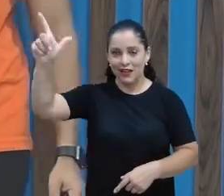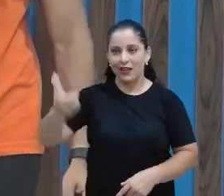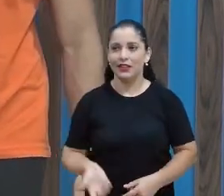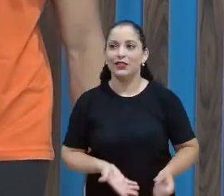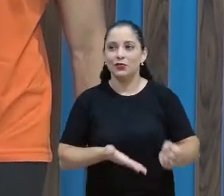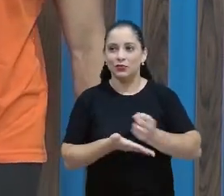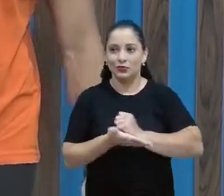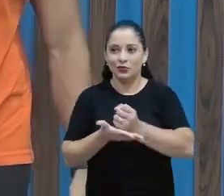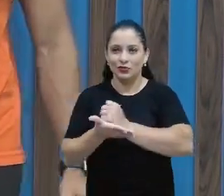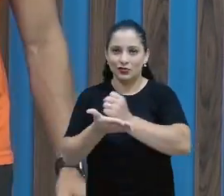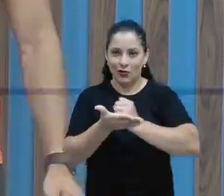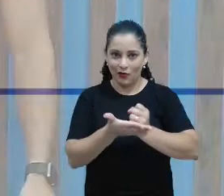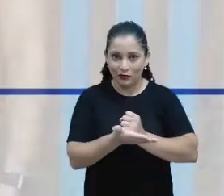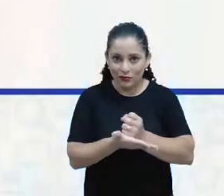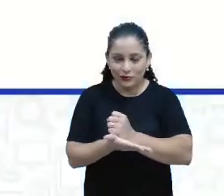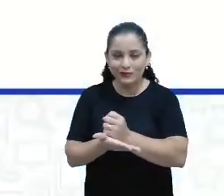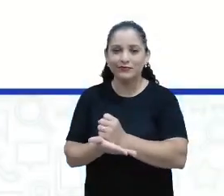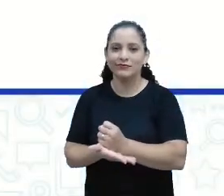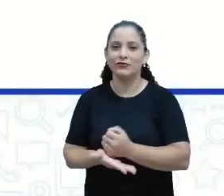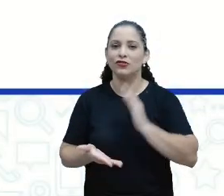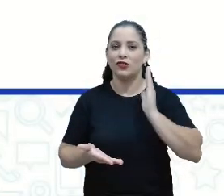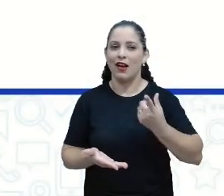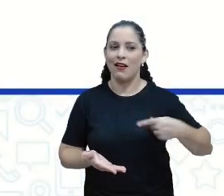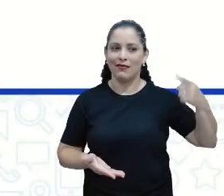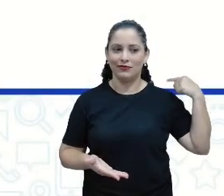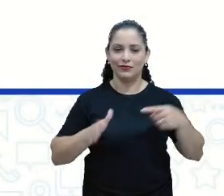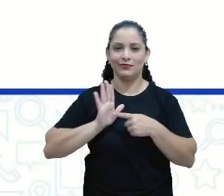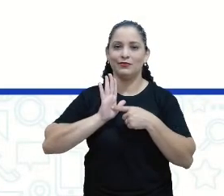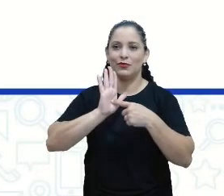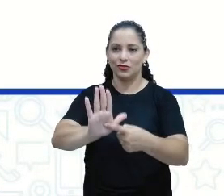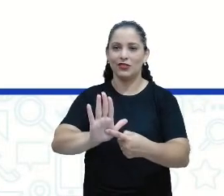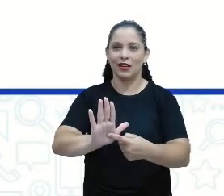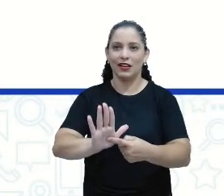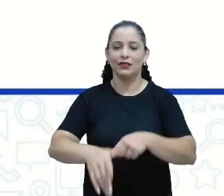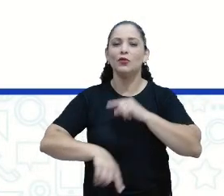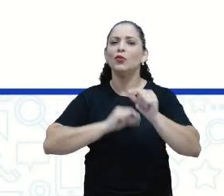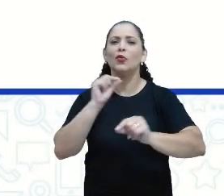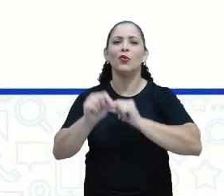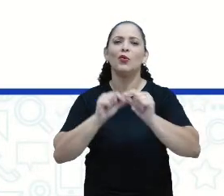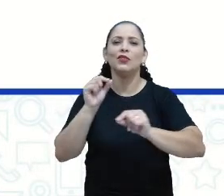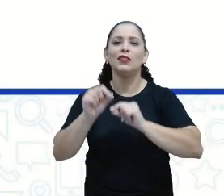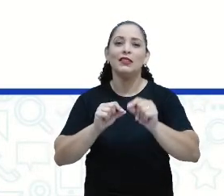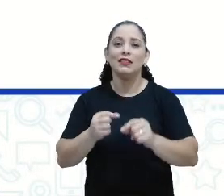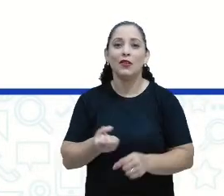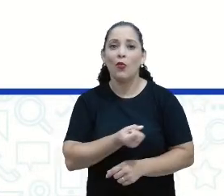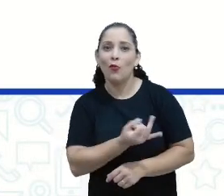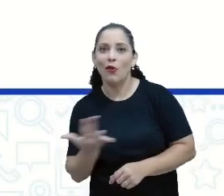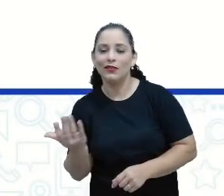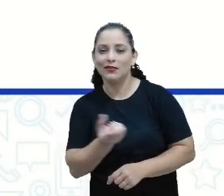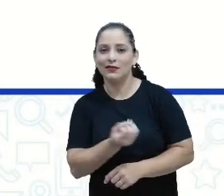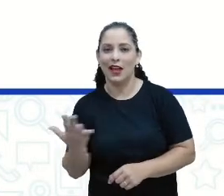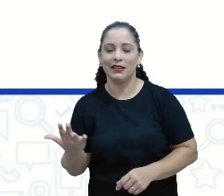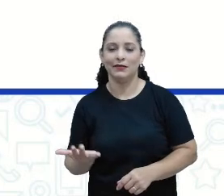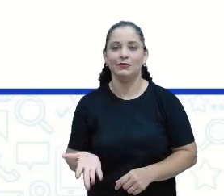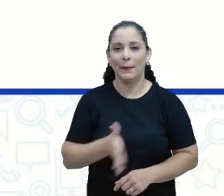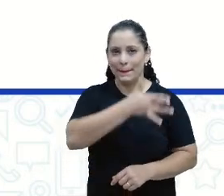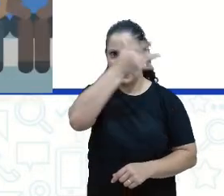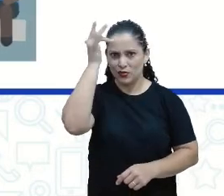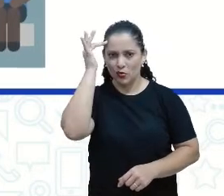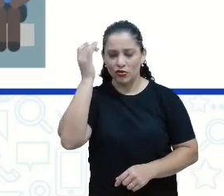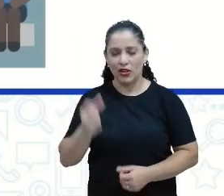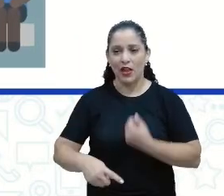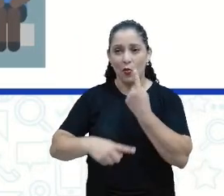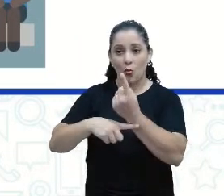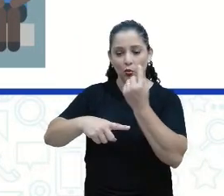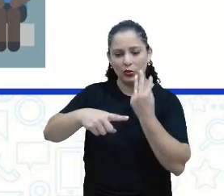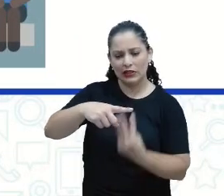que eu coloquei para você, certo? Então, ó, gamers serão mais de 1/3 da população no